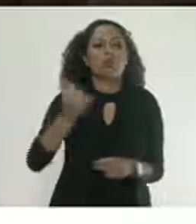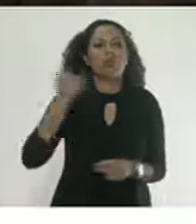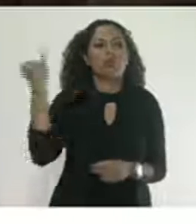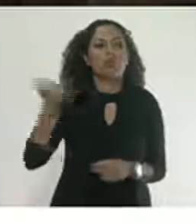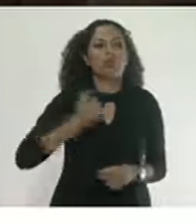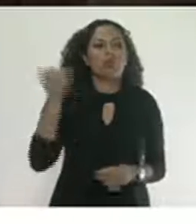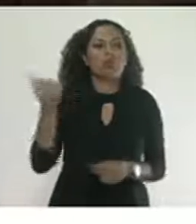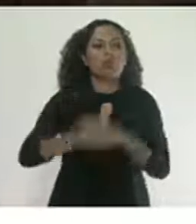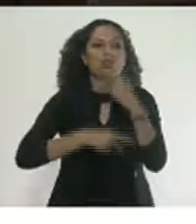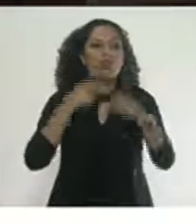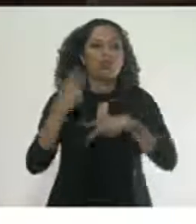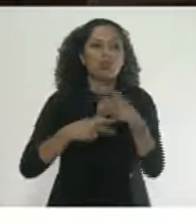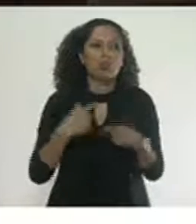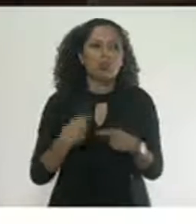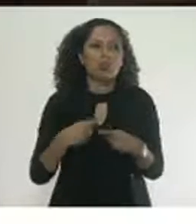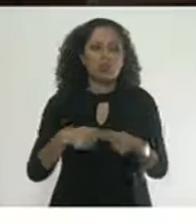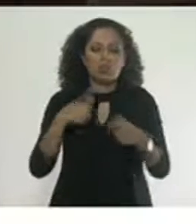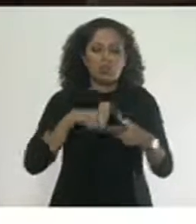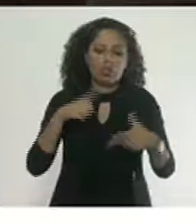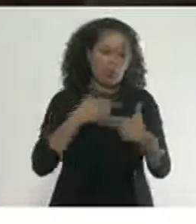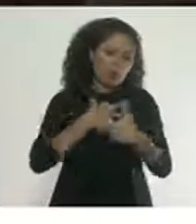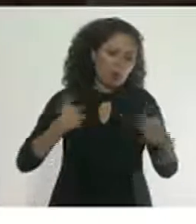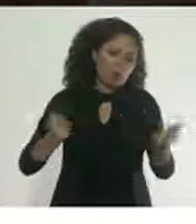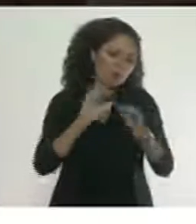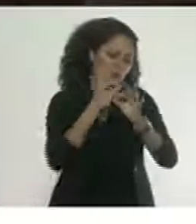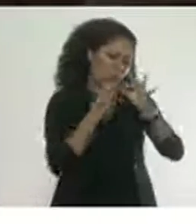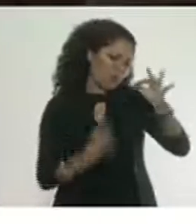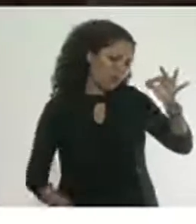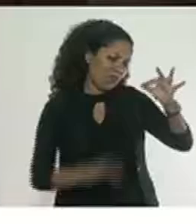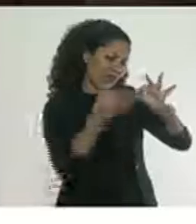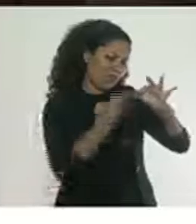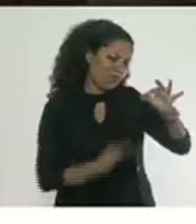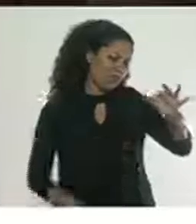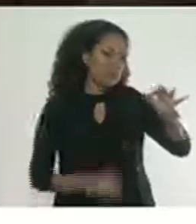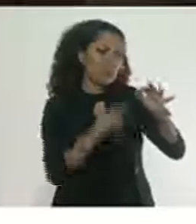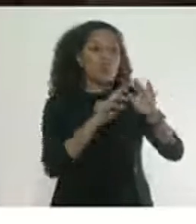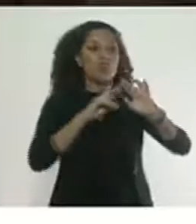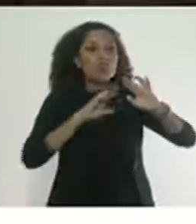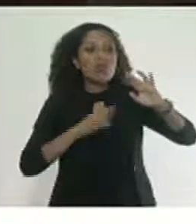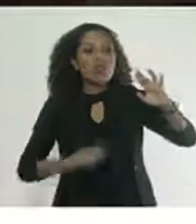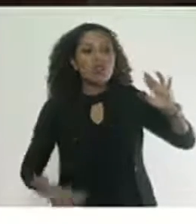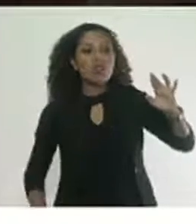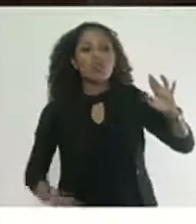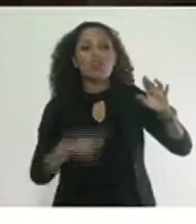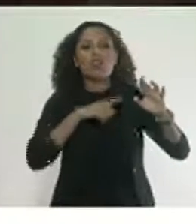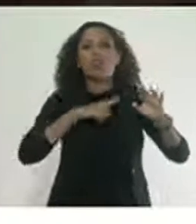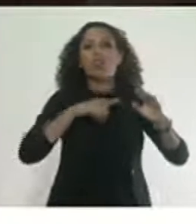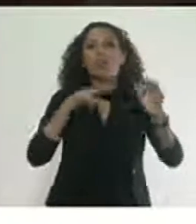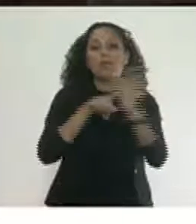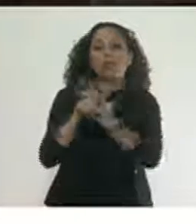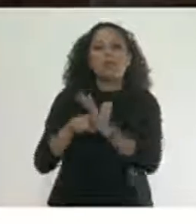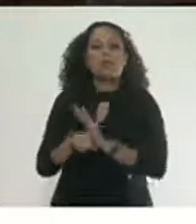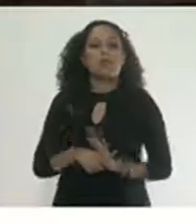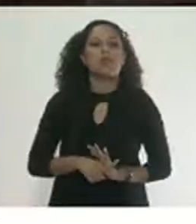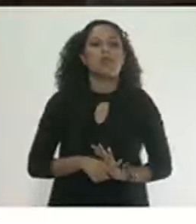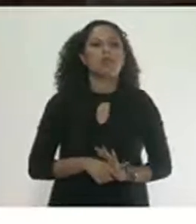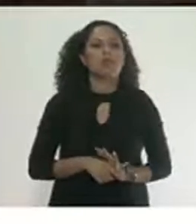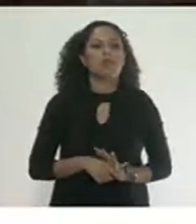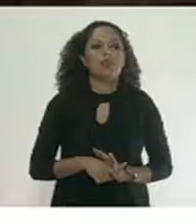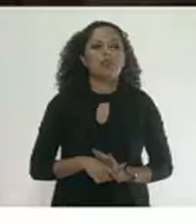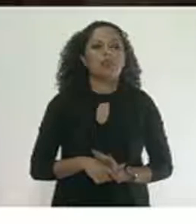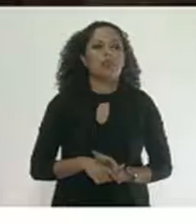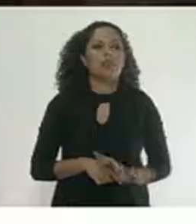tem uma série de elementos para que o controle possa ser feito e que a fiscalização funcione. Mas